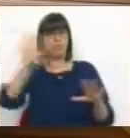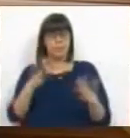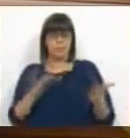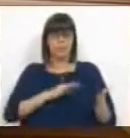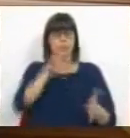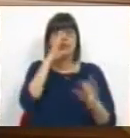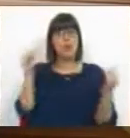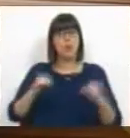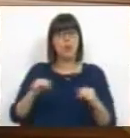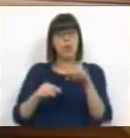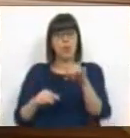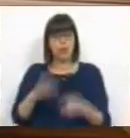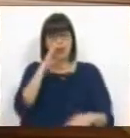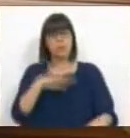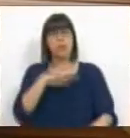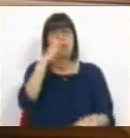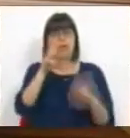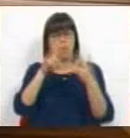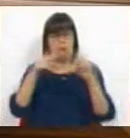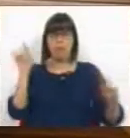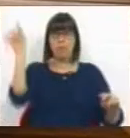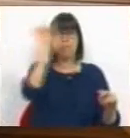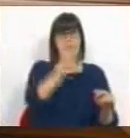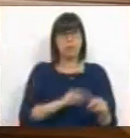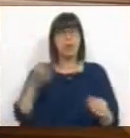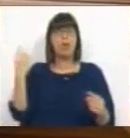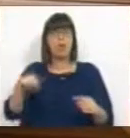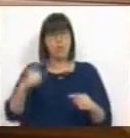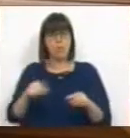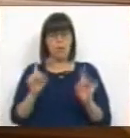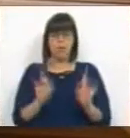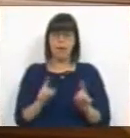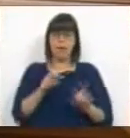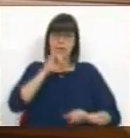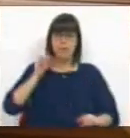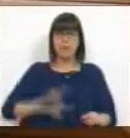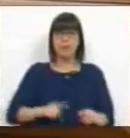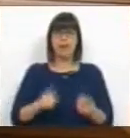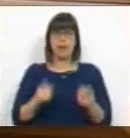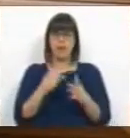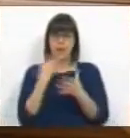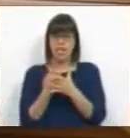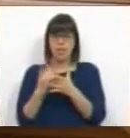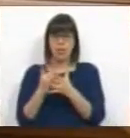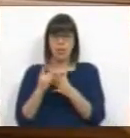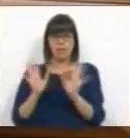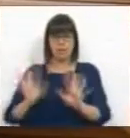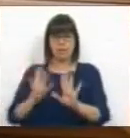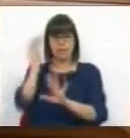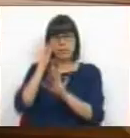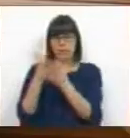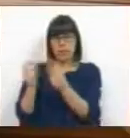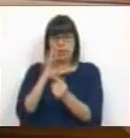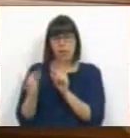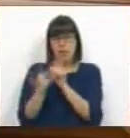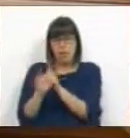que o Sr. Ministro concordará se eu disser que as autarquias locais têm sido a única frente capaz de quebrar o isolamento do interior, seja